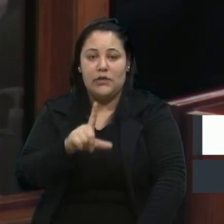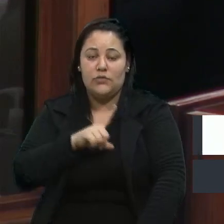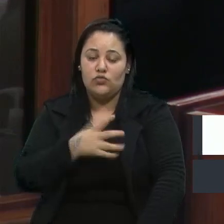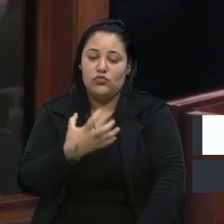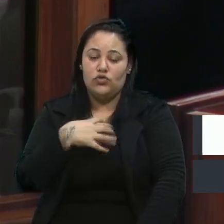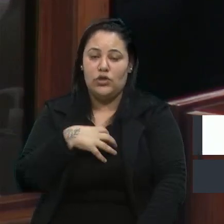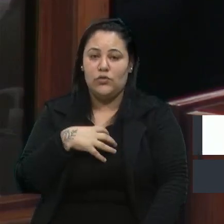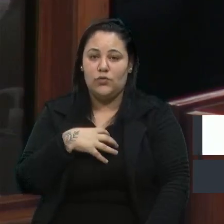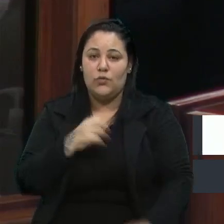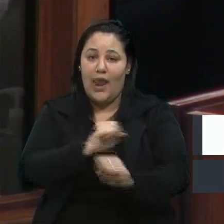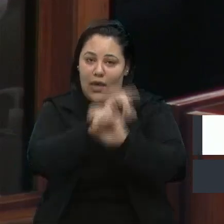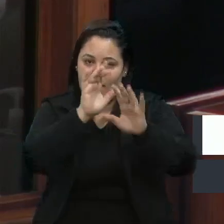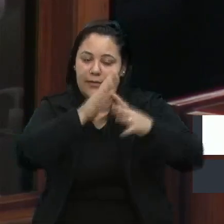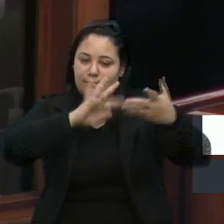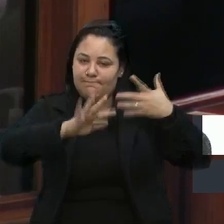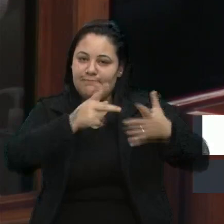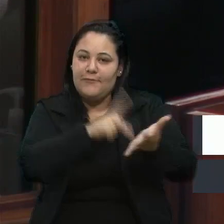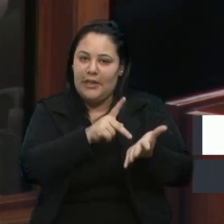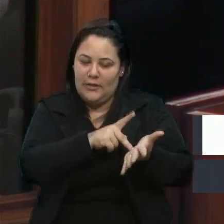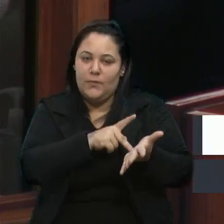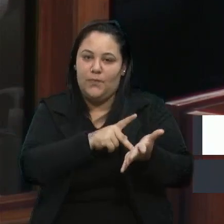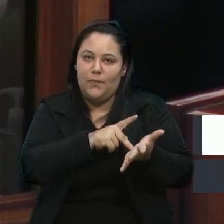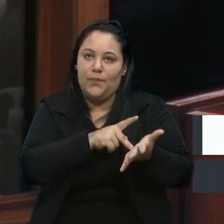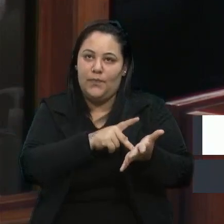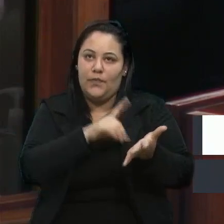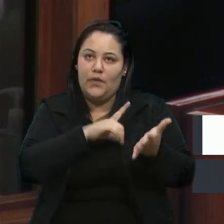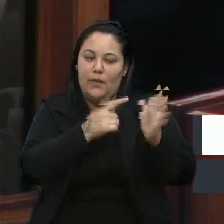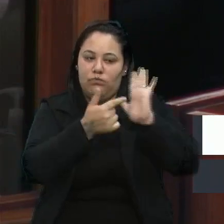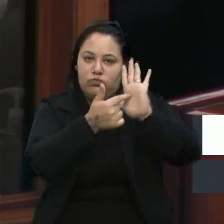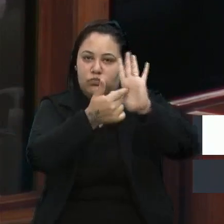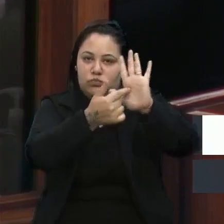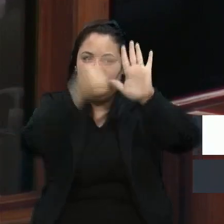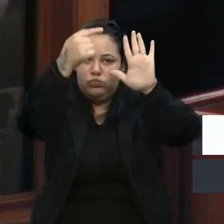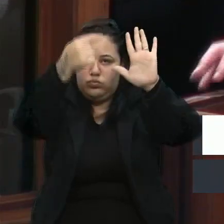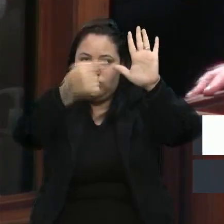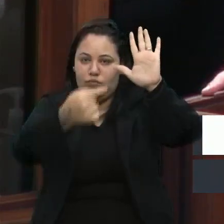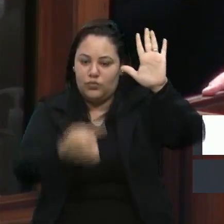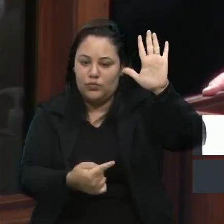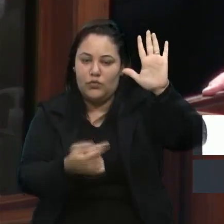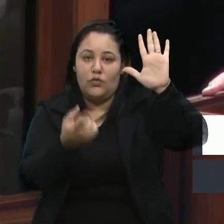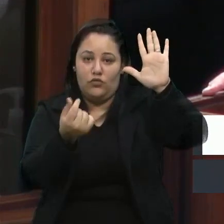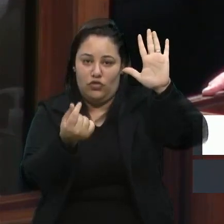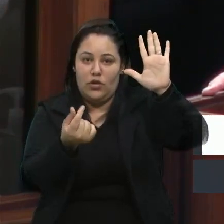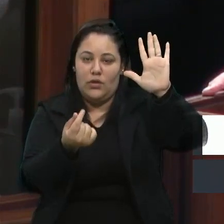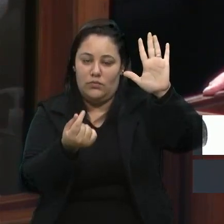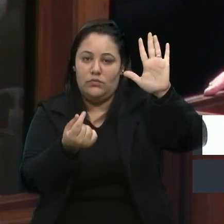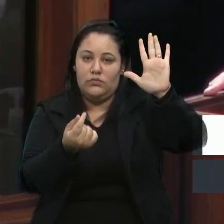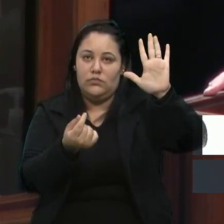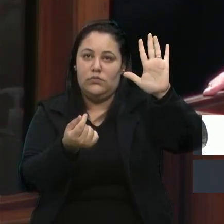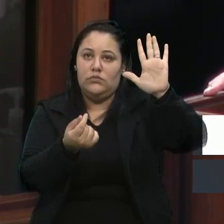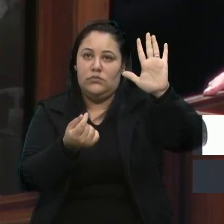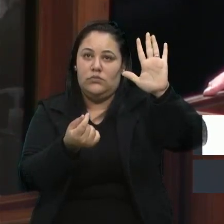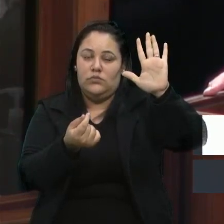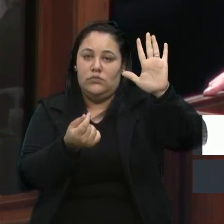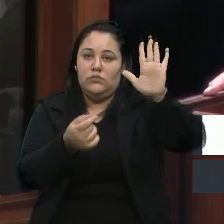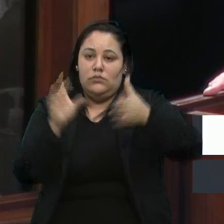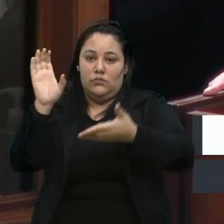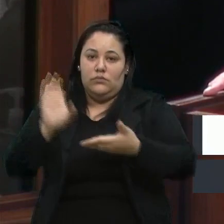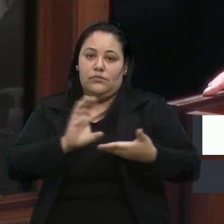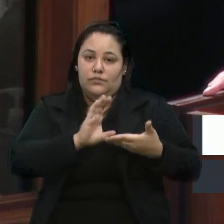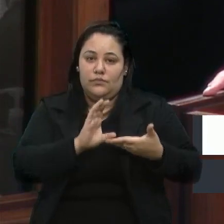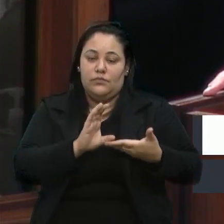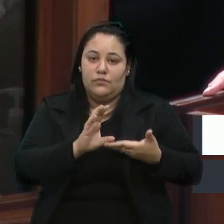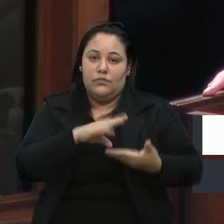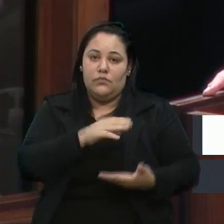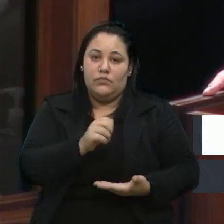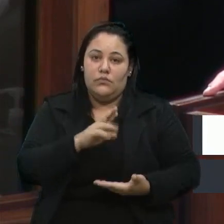transparente, estão aqui elencados os valores que virão de emendas do deputado federal Marcon.